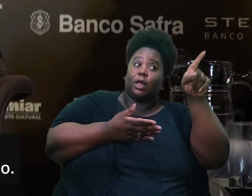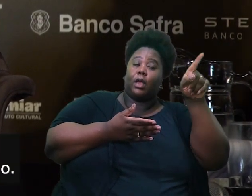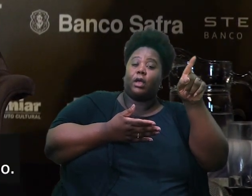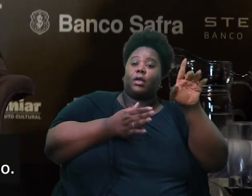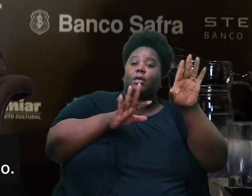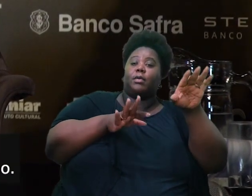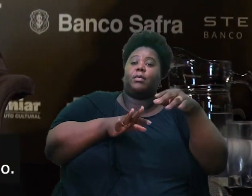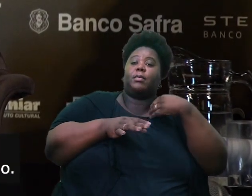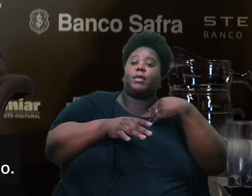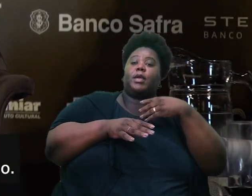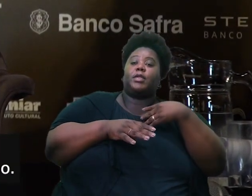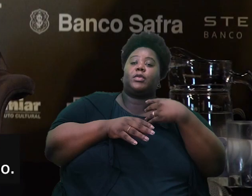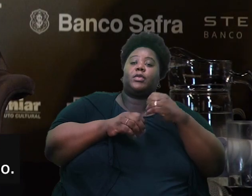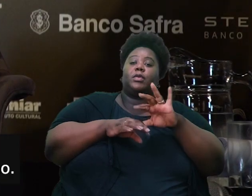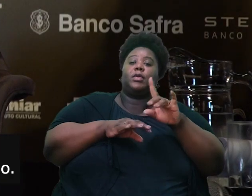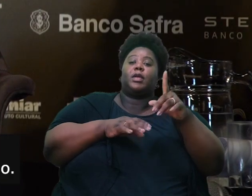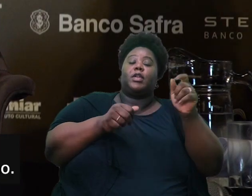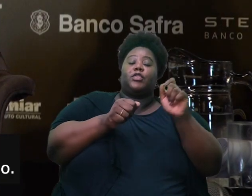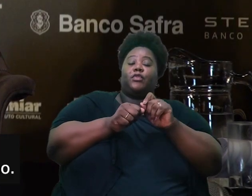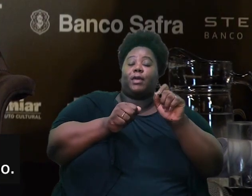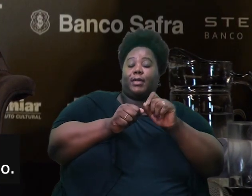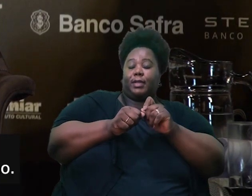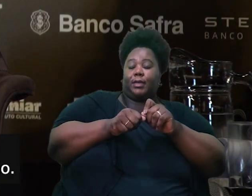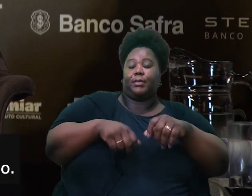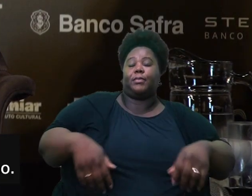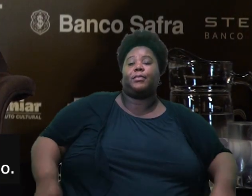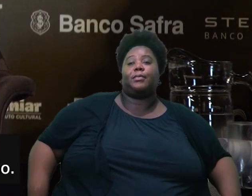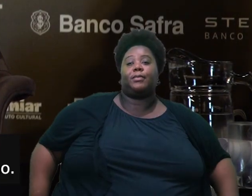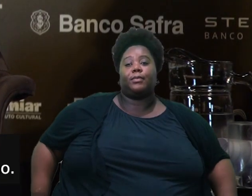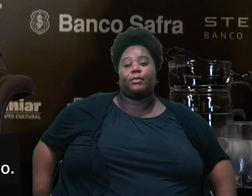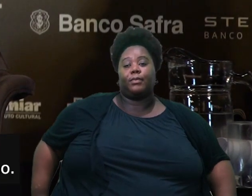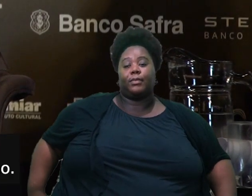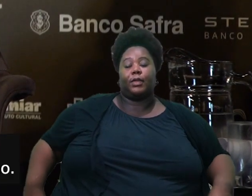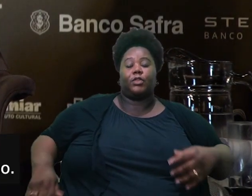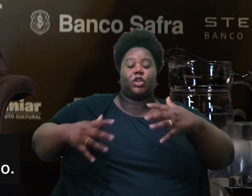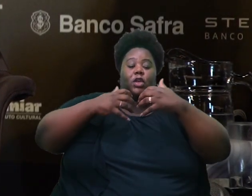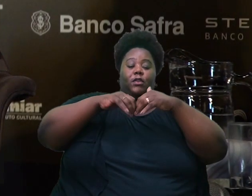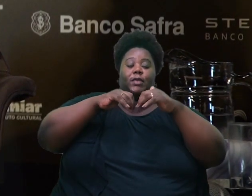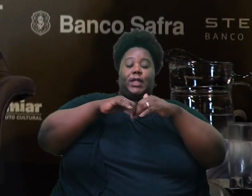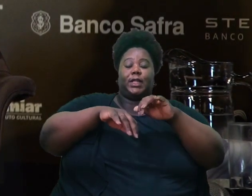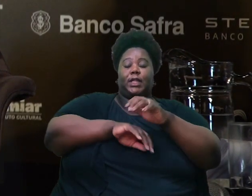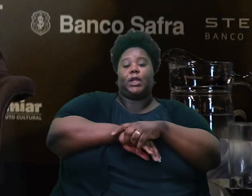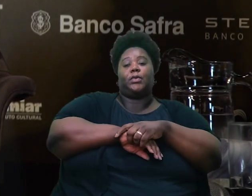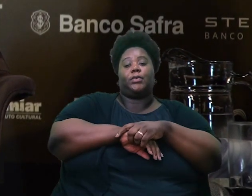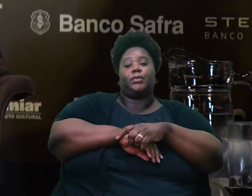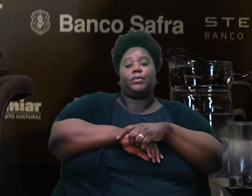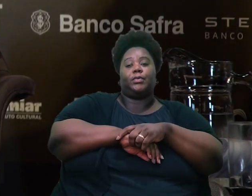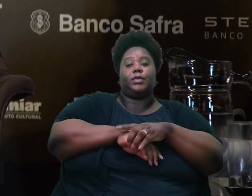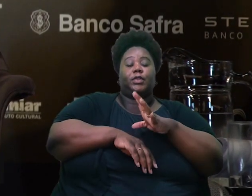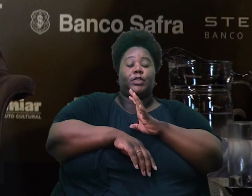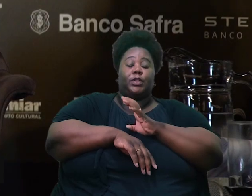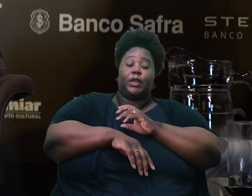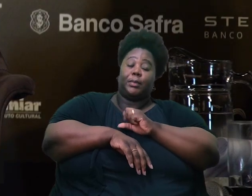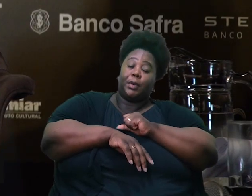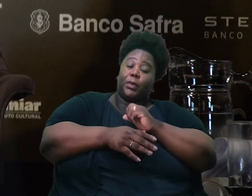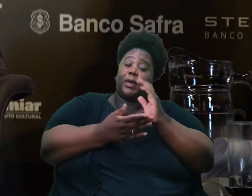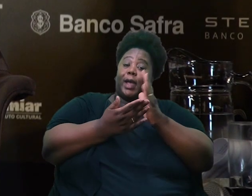não sai de inspiração, é de produção, viu, gente? É de reflexão. É de um labor que às vezes